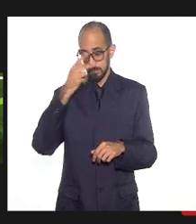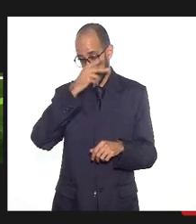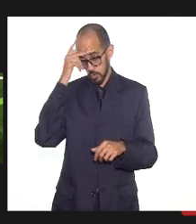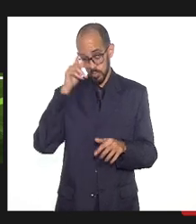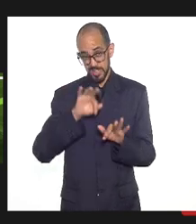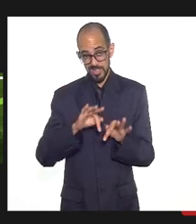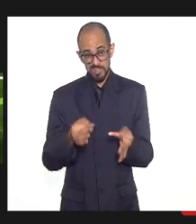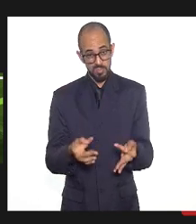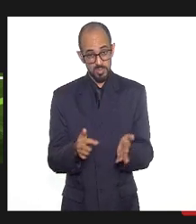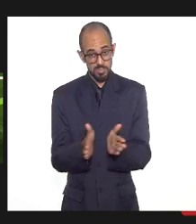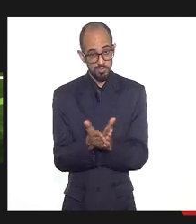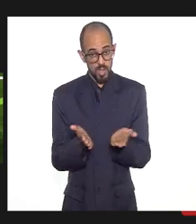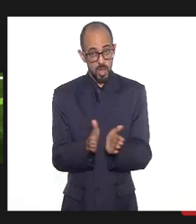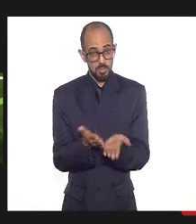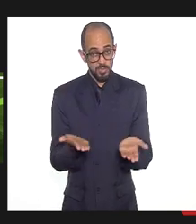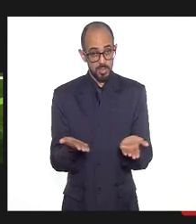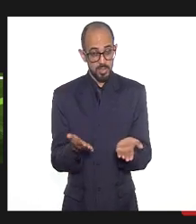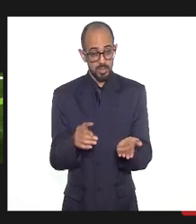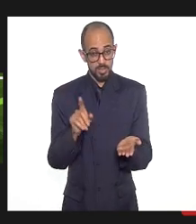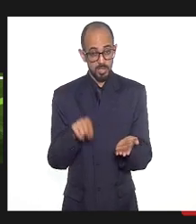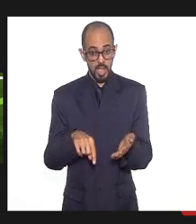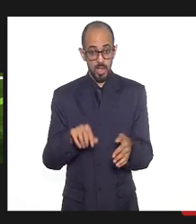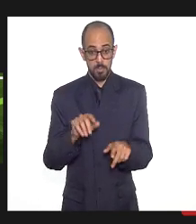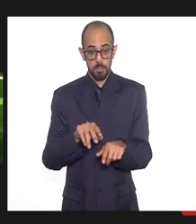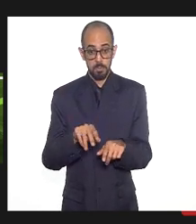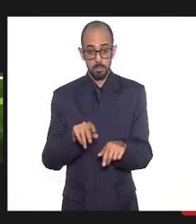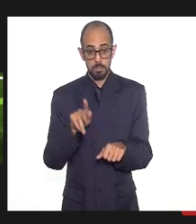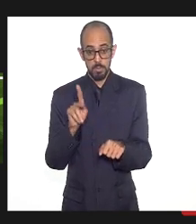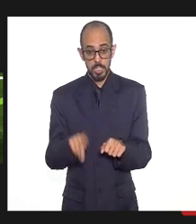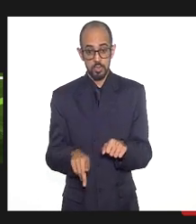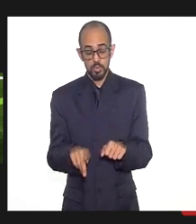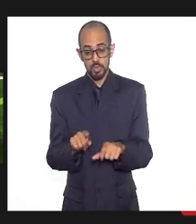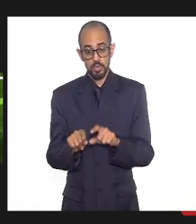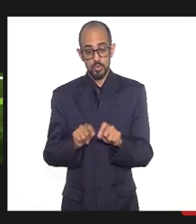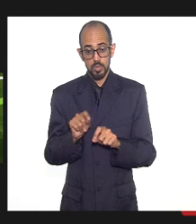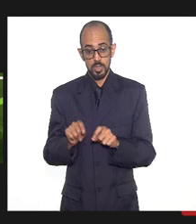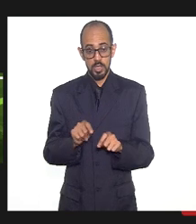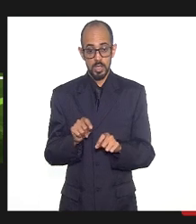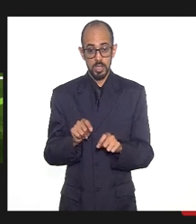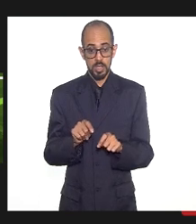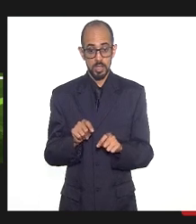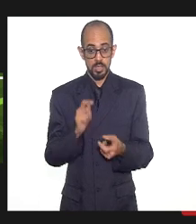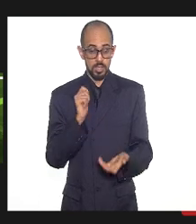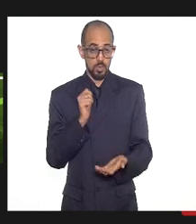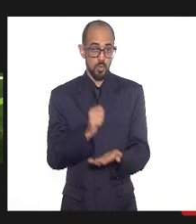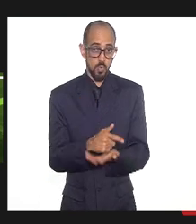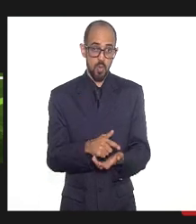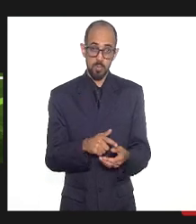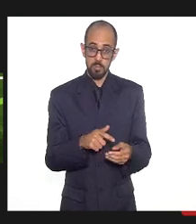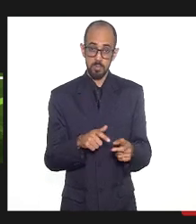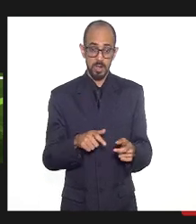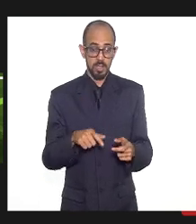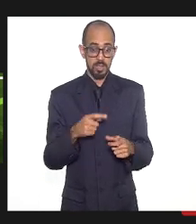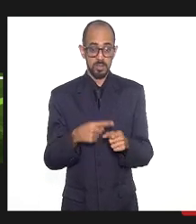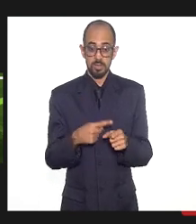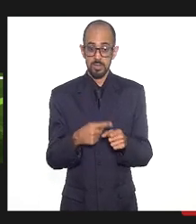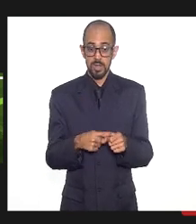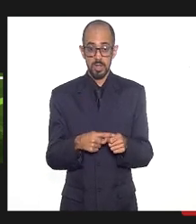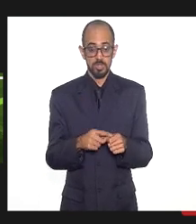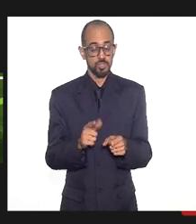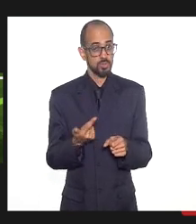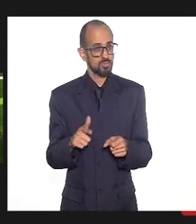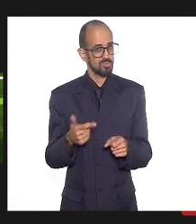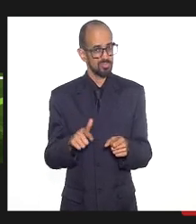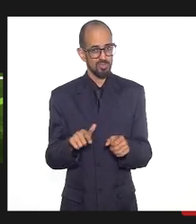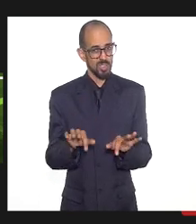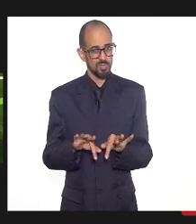né? E essas pessoas que compram a Angra do Reis toda não tem nada de humildade, nem